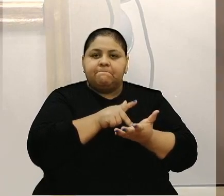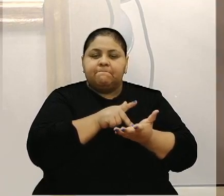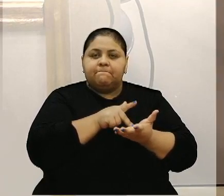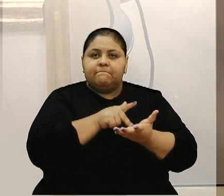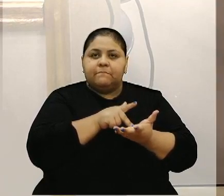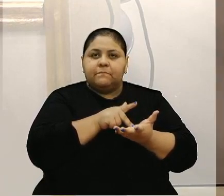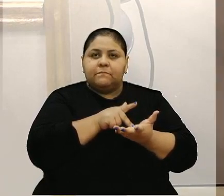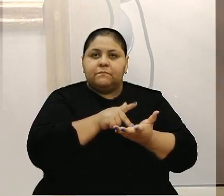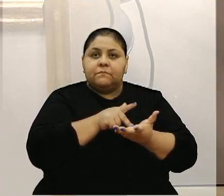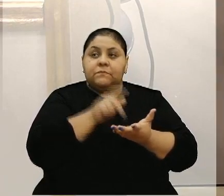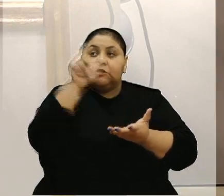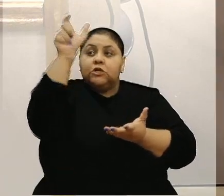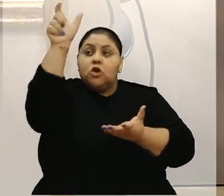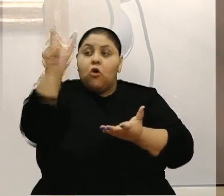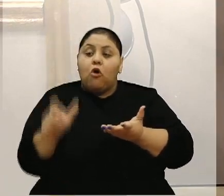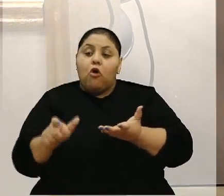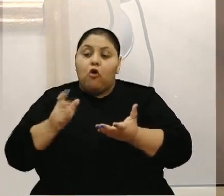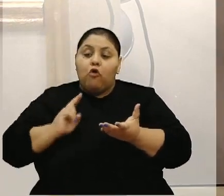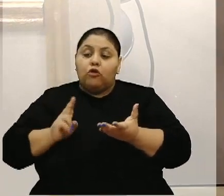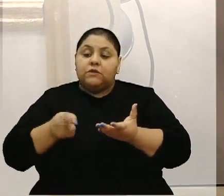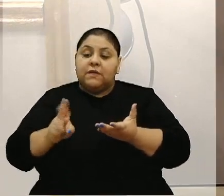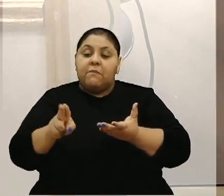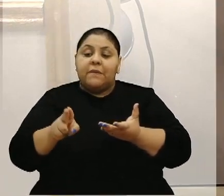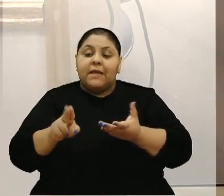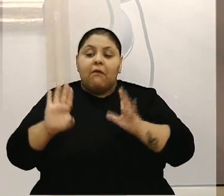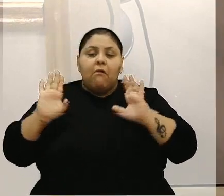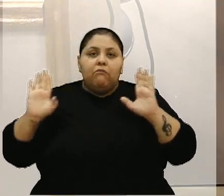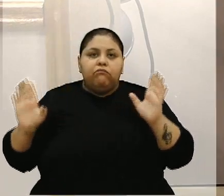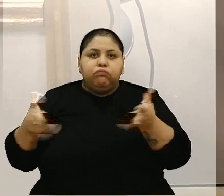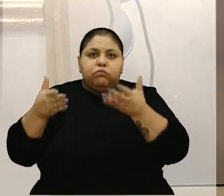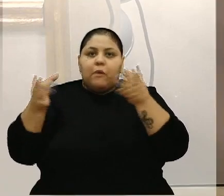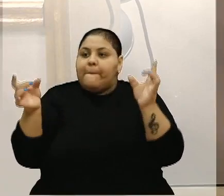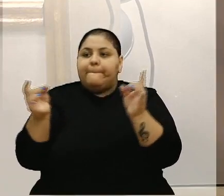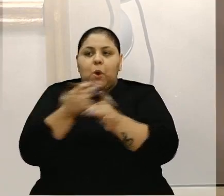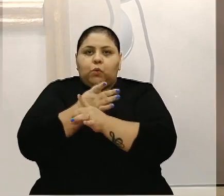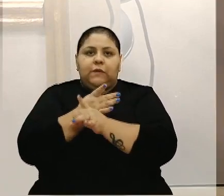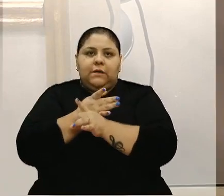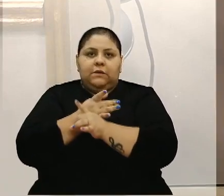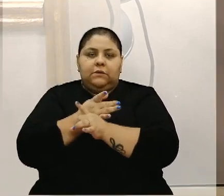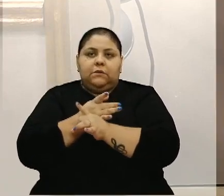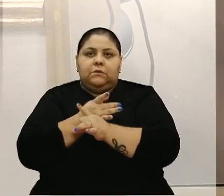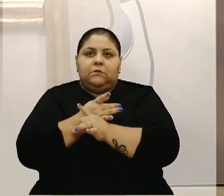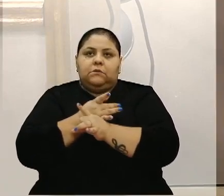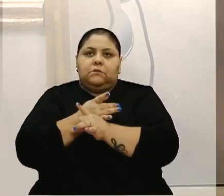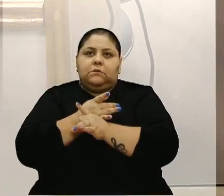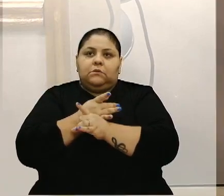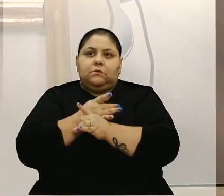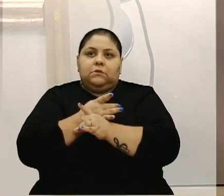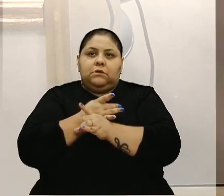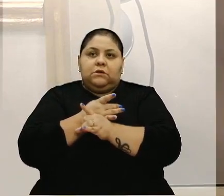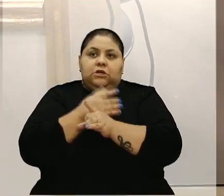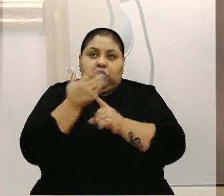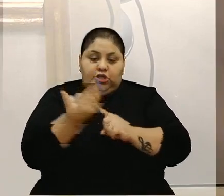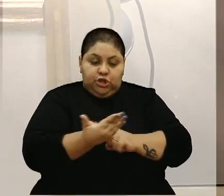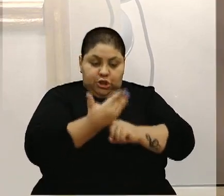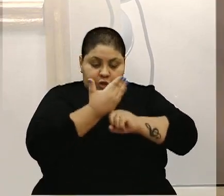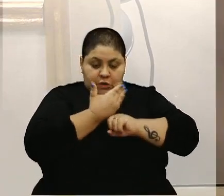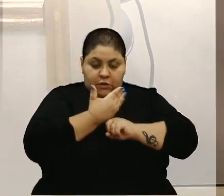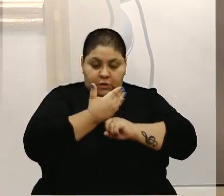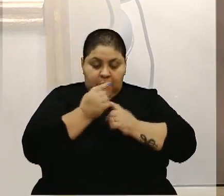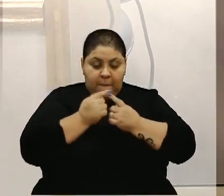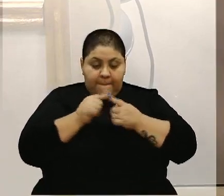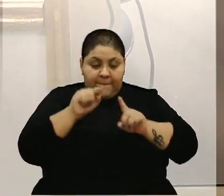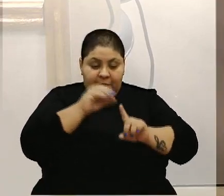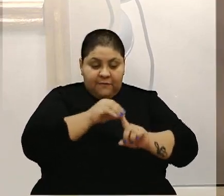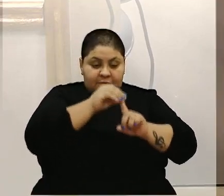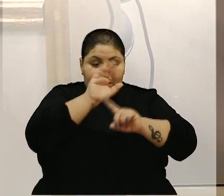e uma pessoa que sempre é proativa, no sentido de se autoajudar, mas